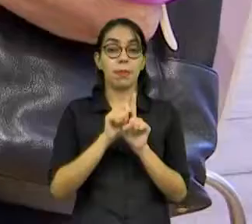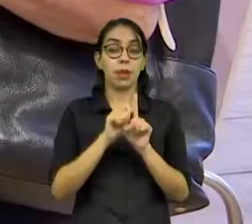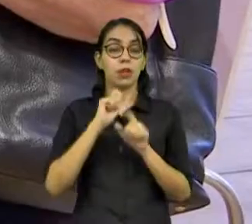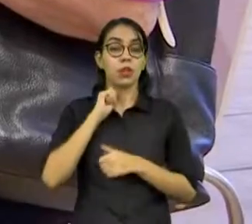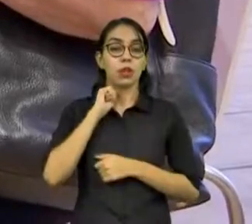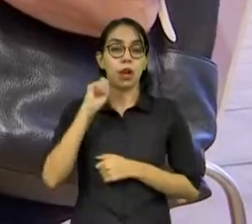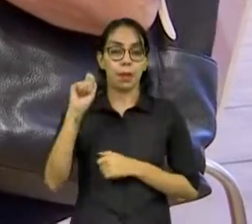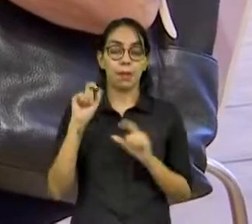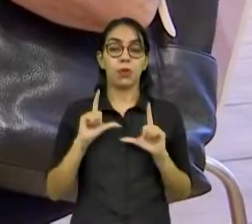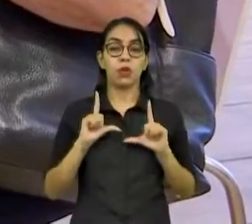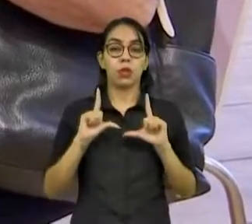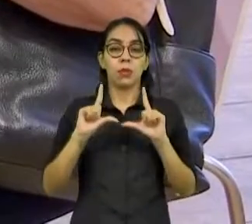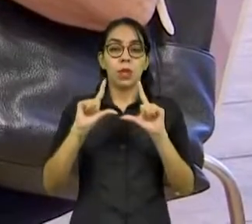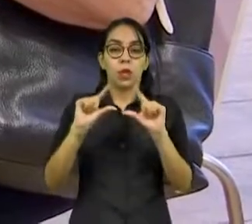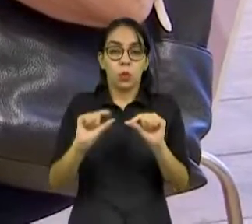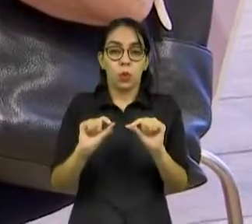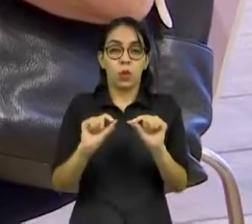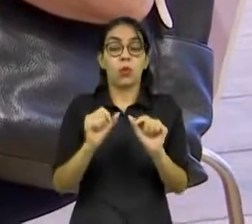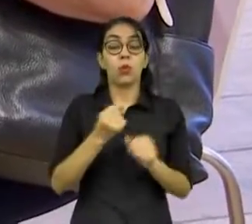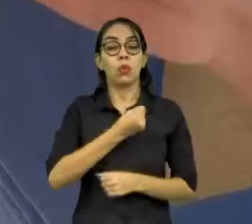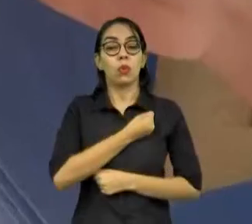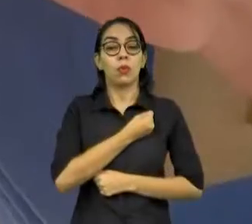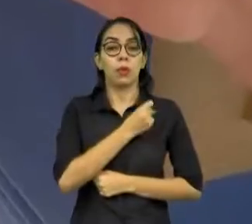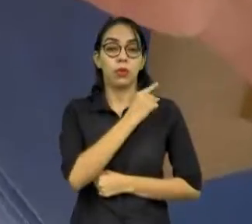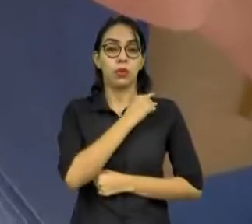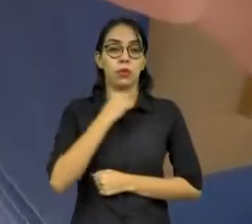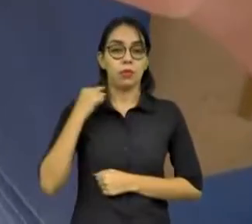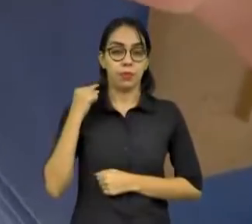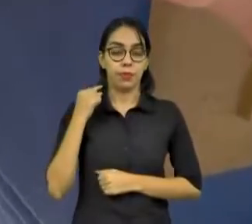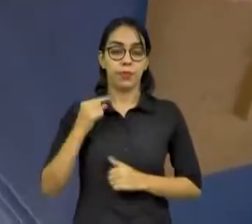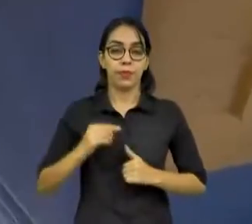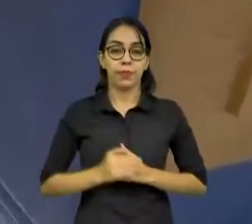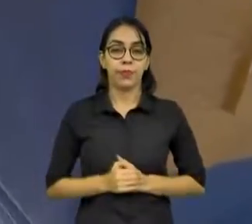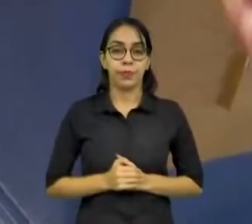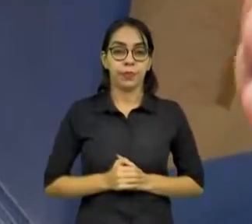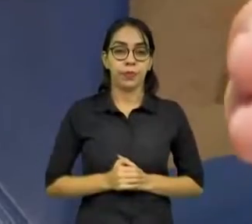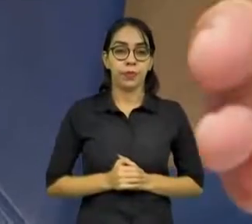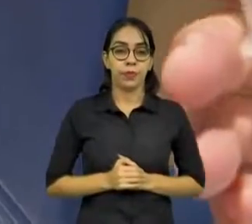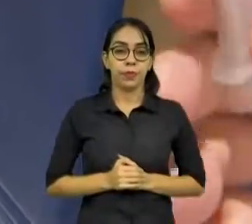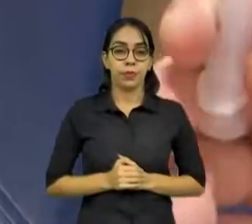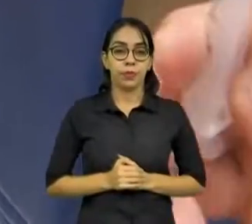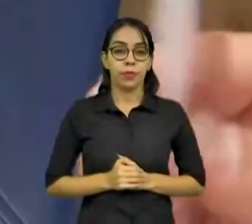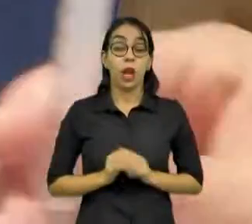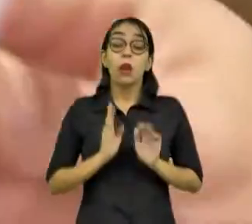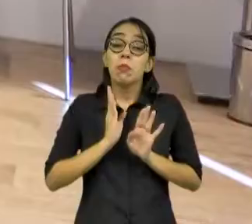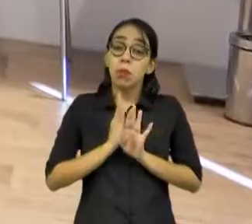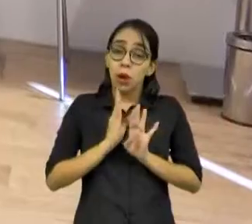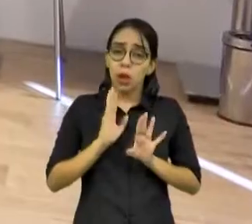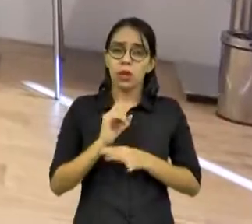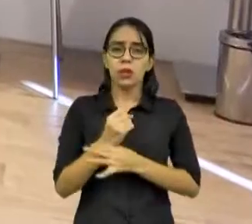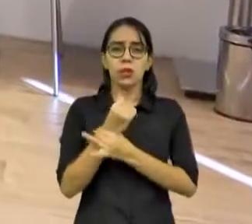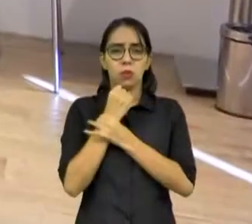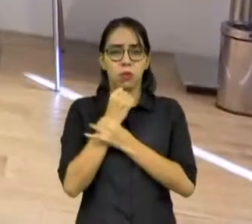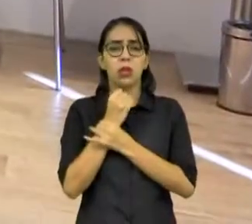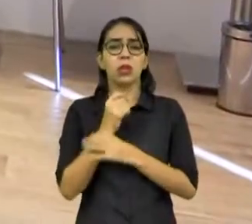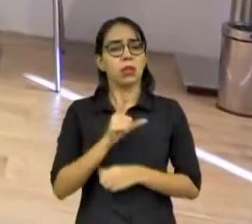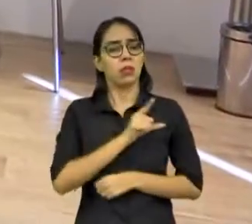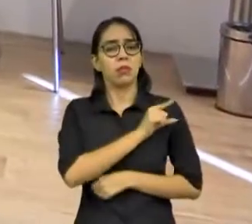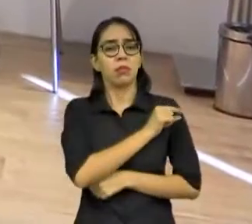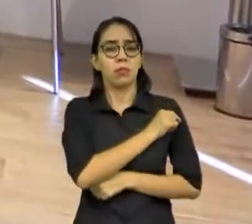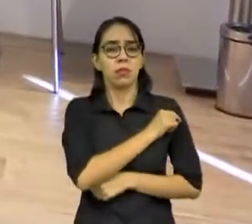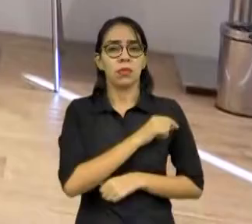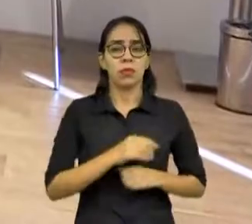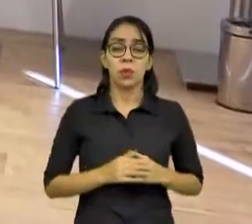de mortalidade desde o início da pandemia, cenário atribuído à cobertura vacinal. Esqueci, muita coisa